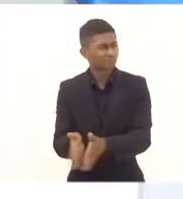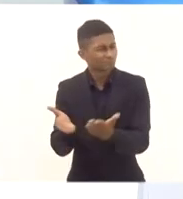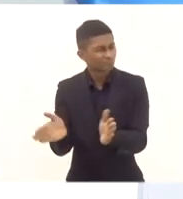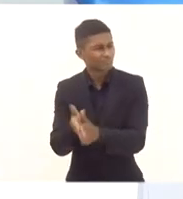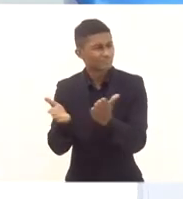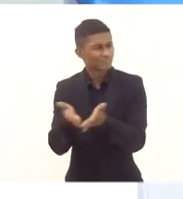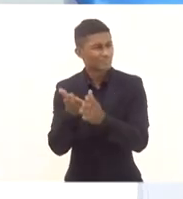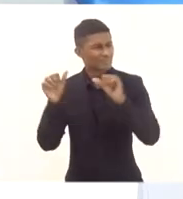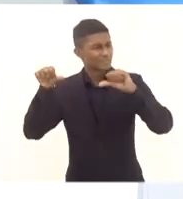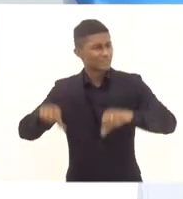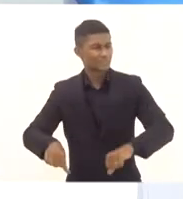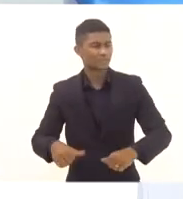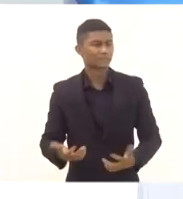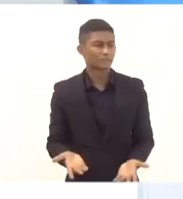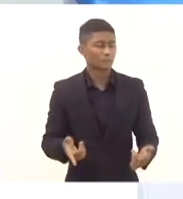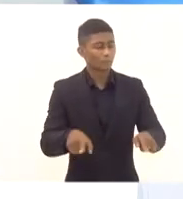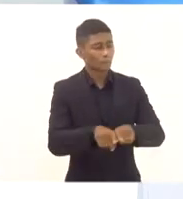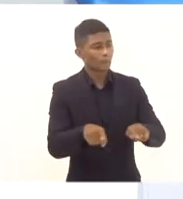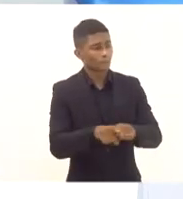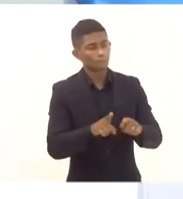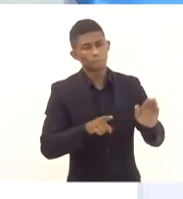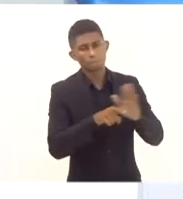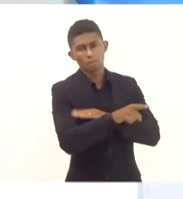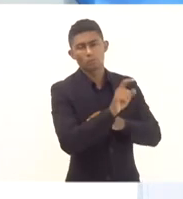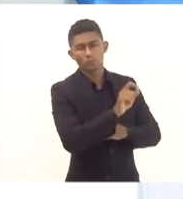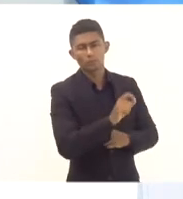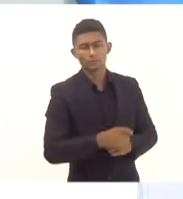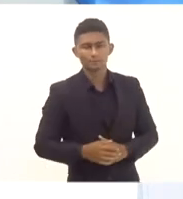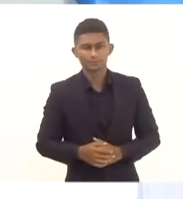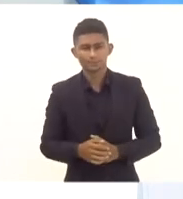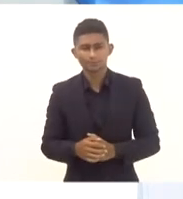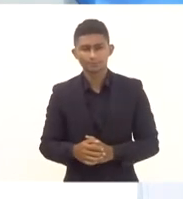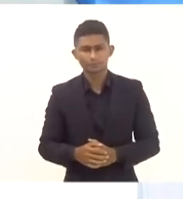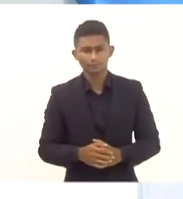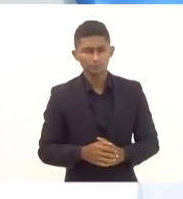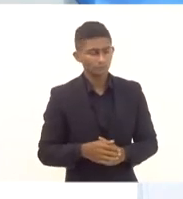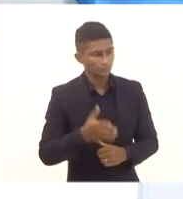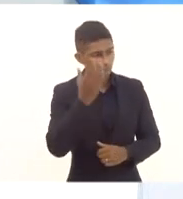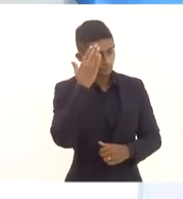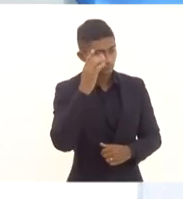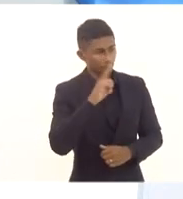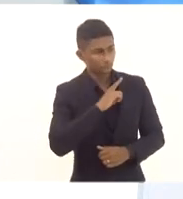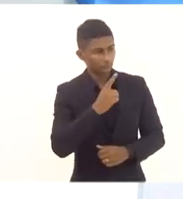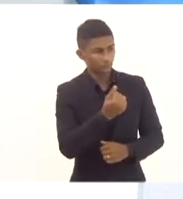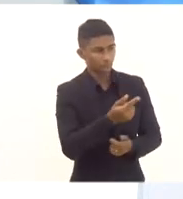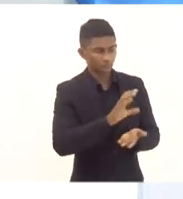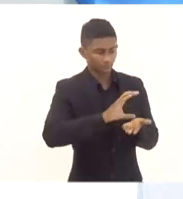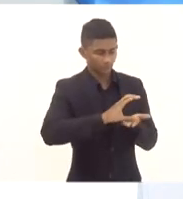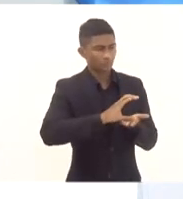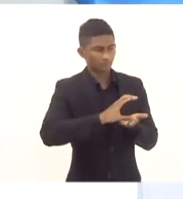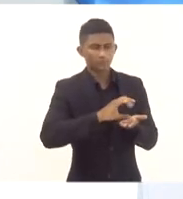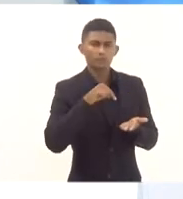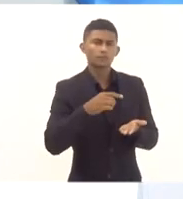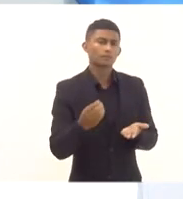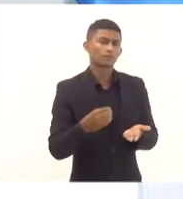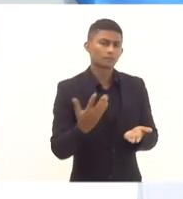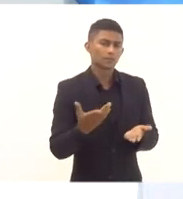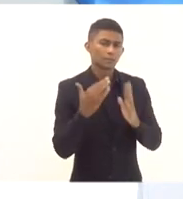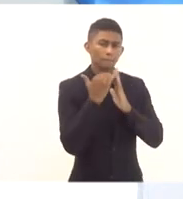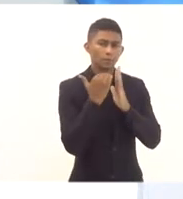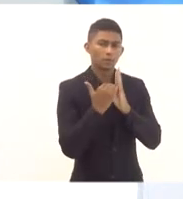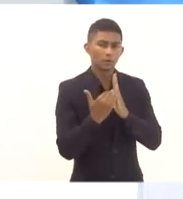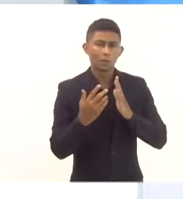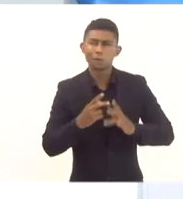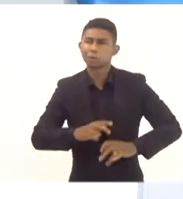não é perguntar também a gente sabe que foi disponibilizado uma verba de Publicidade muito grande para o